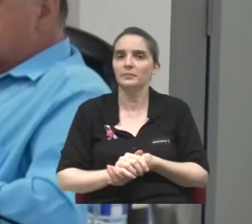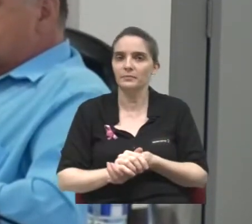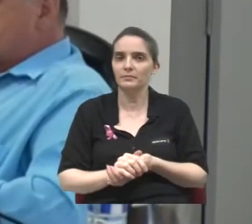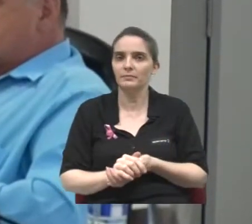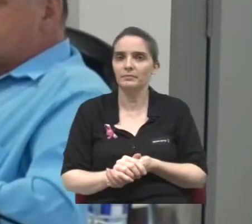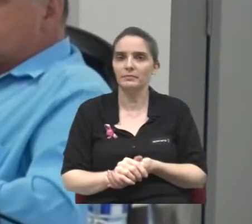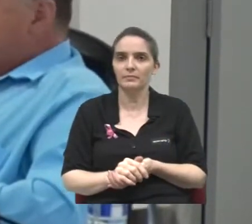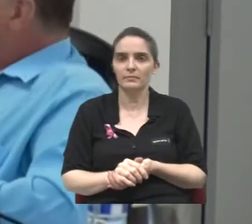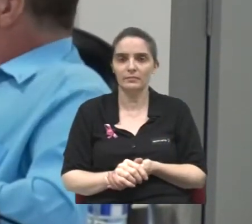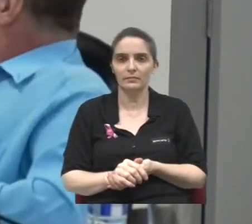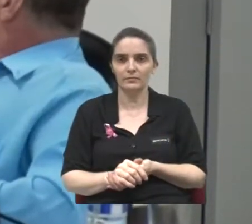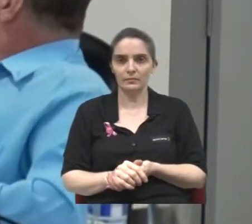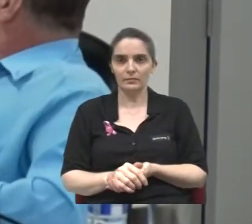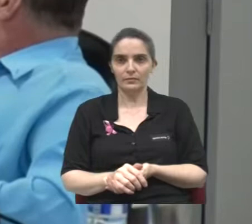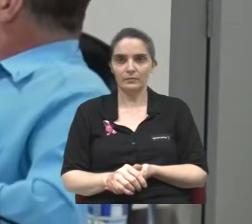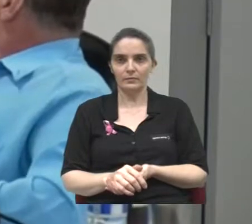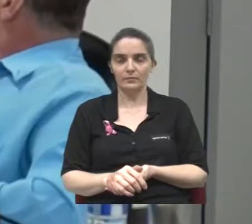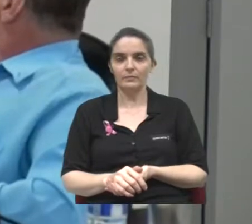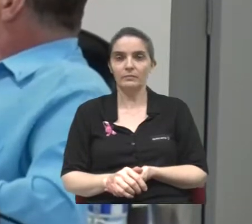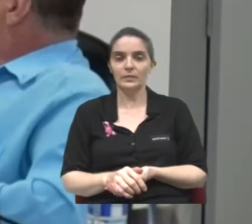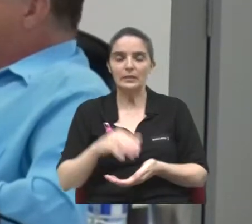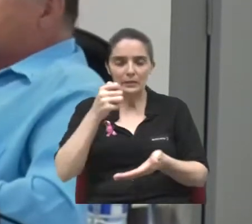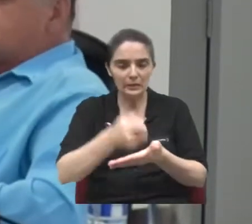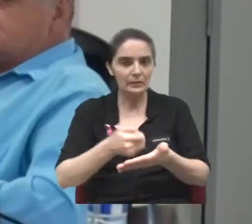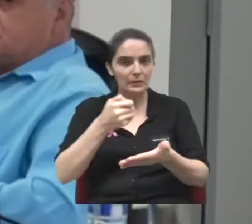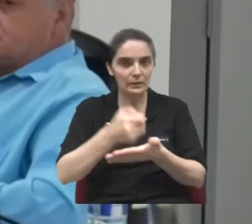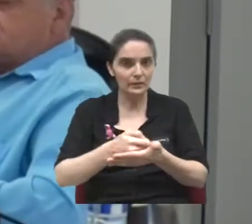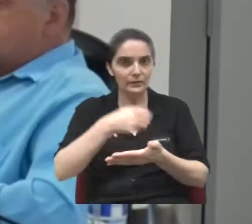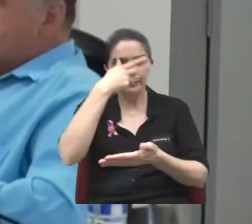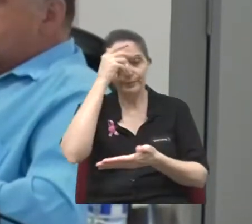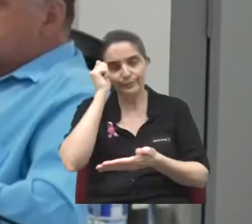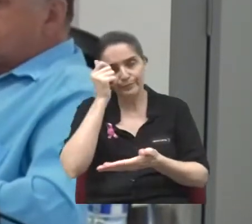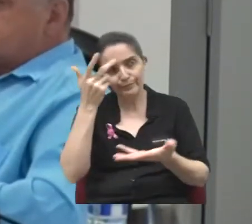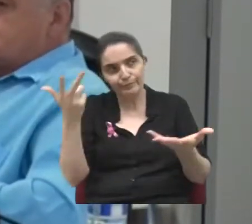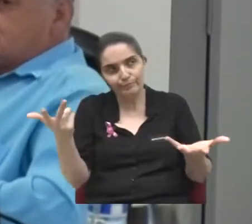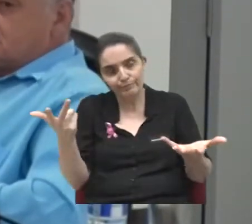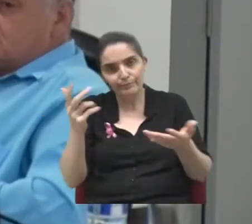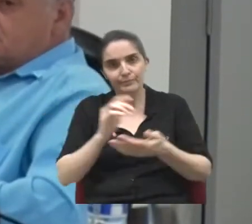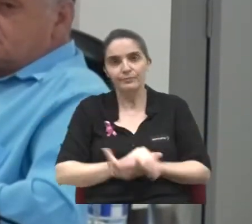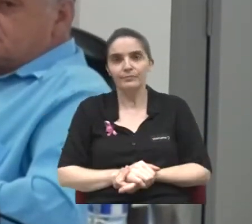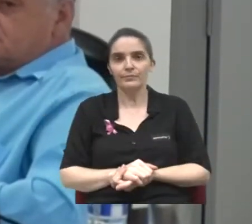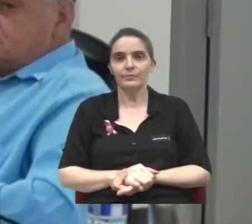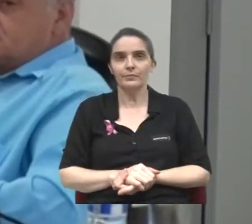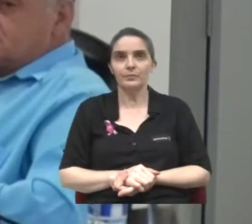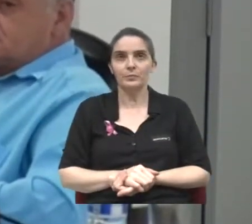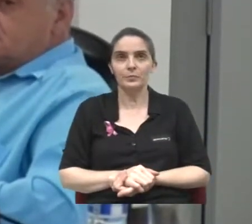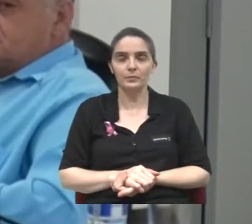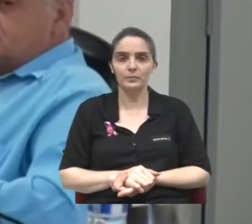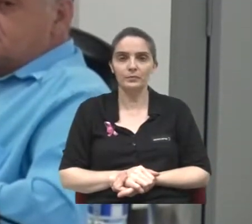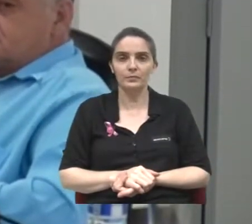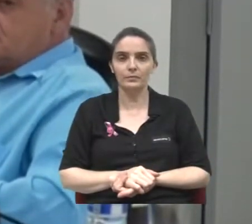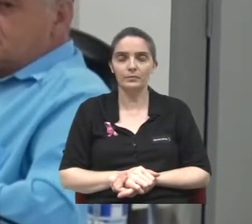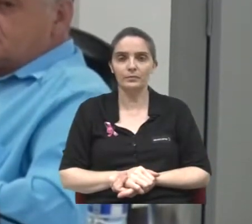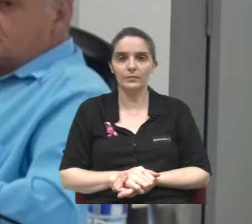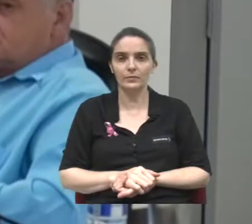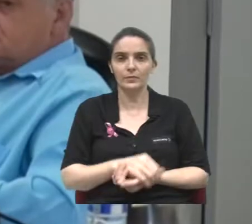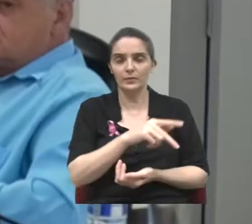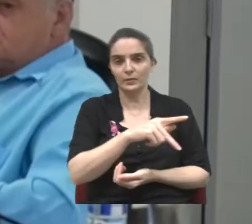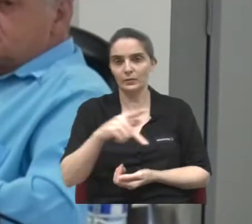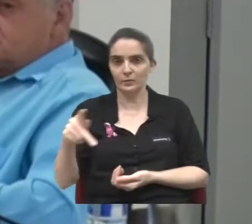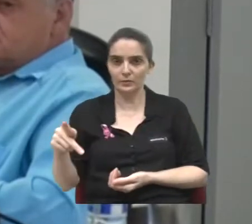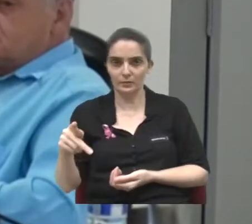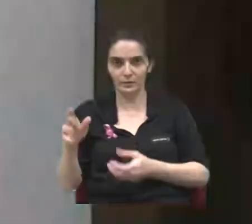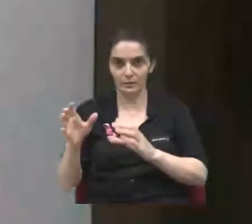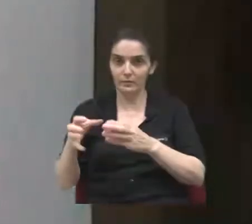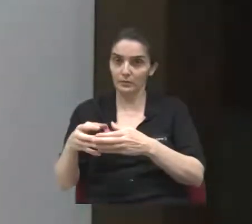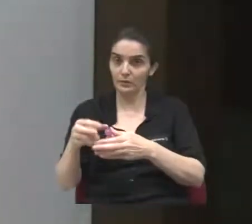em cima do município, no colo do município. Né? Não tinha dúvida que a presidente da comissão ia se manifestar. Então,